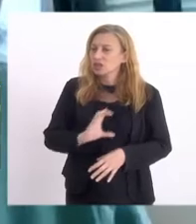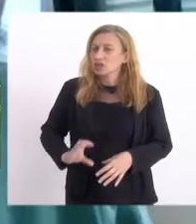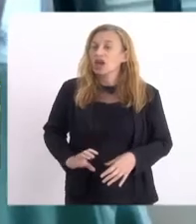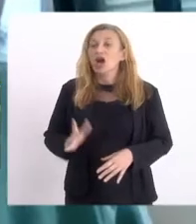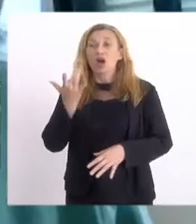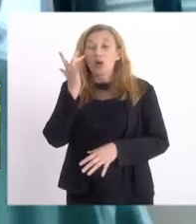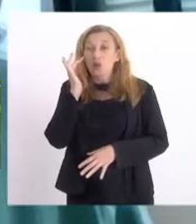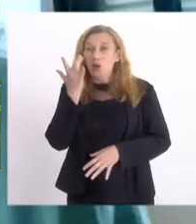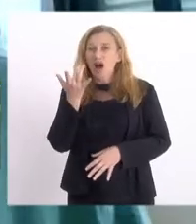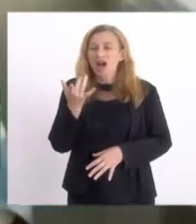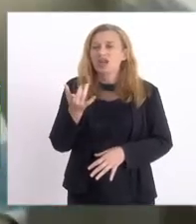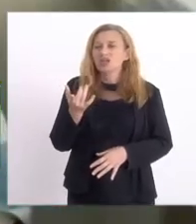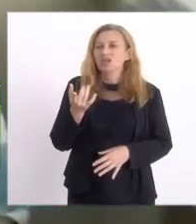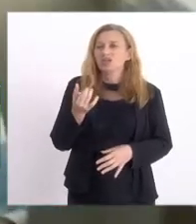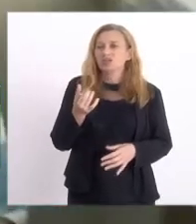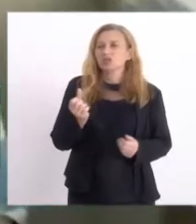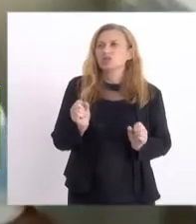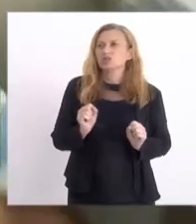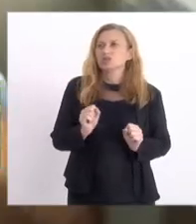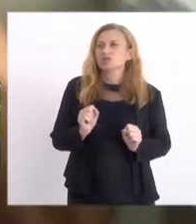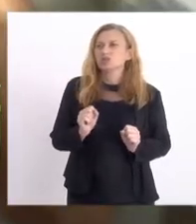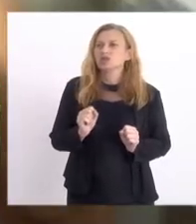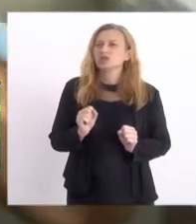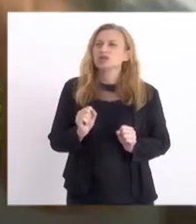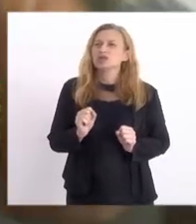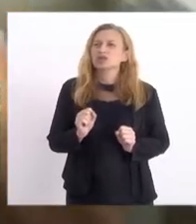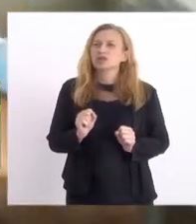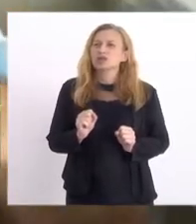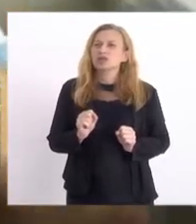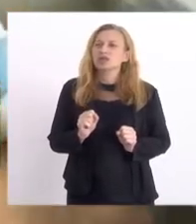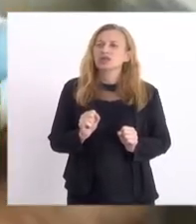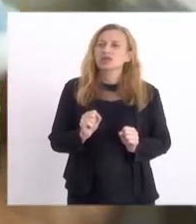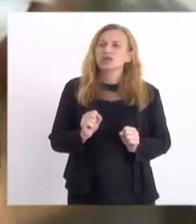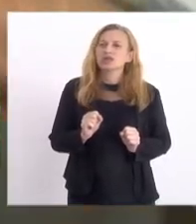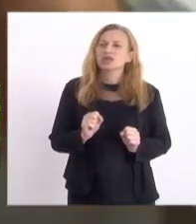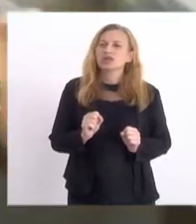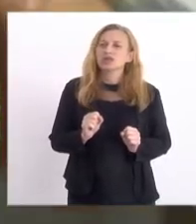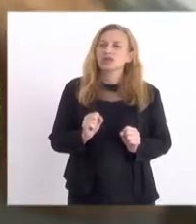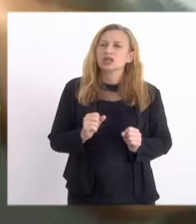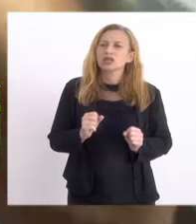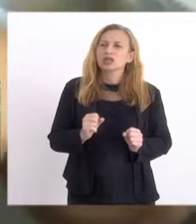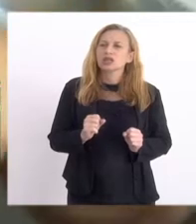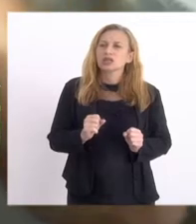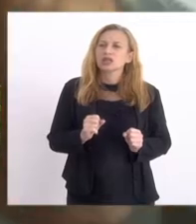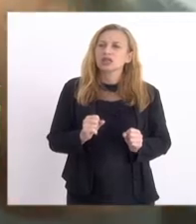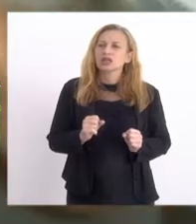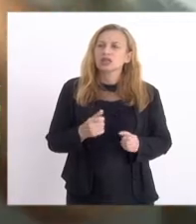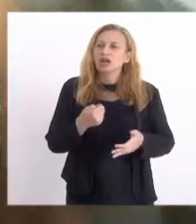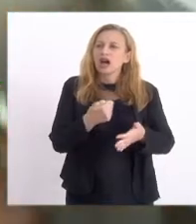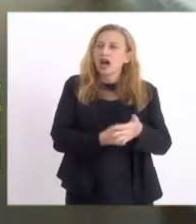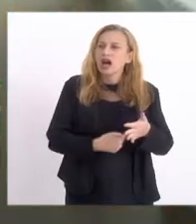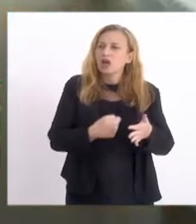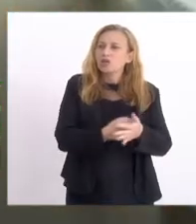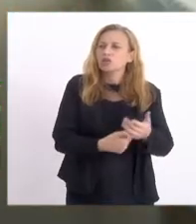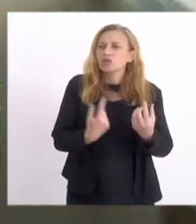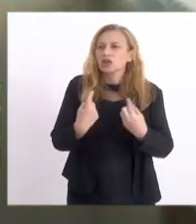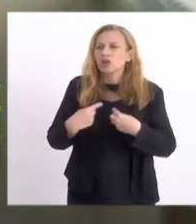que esse dia ao combate devia ser dia ao combate à discriminação